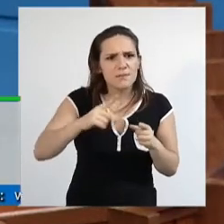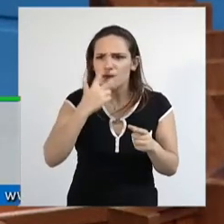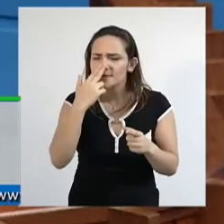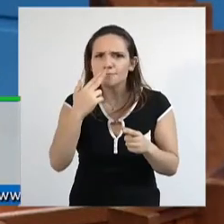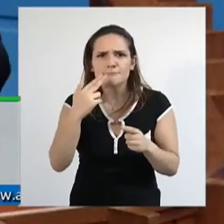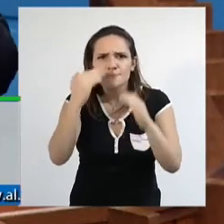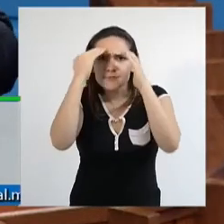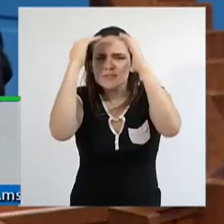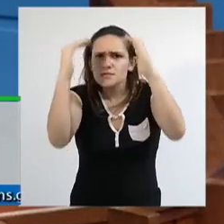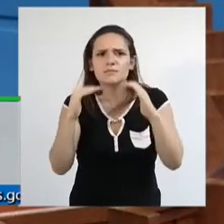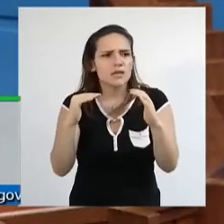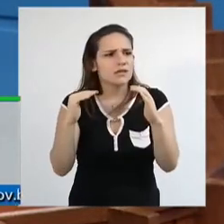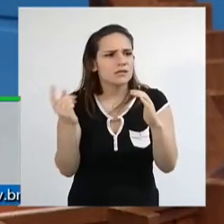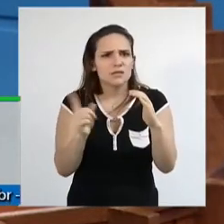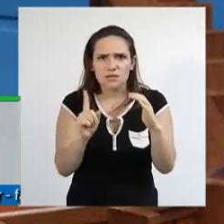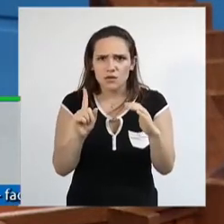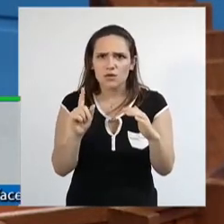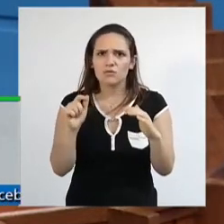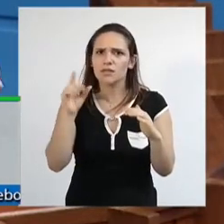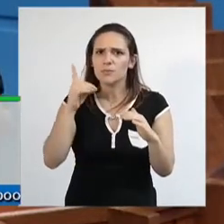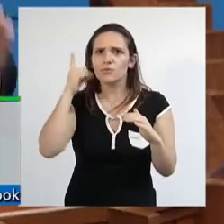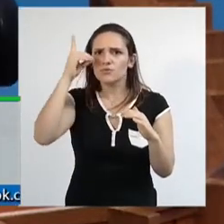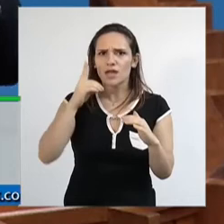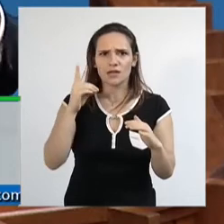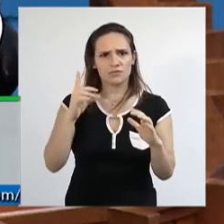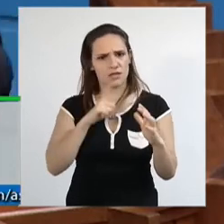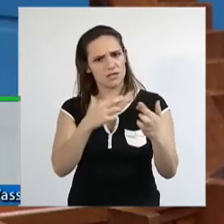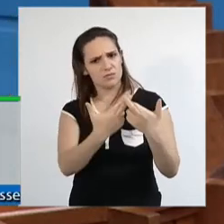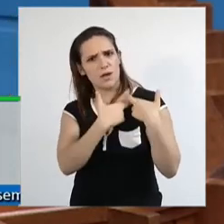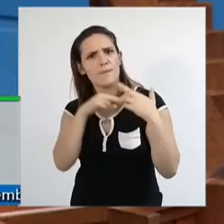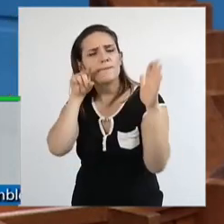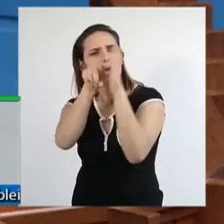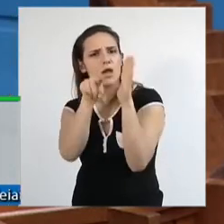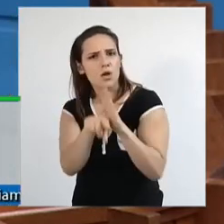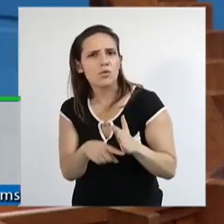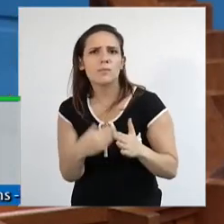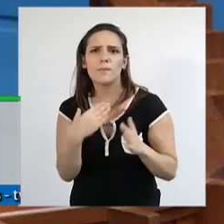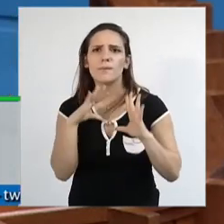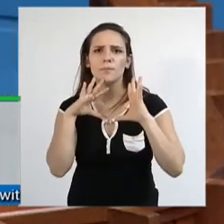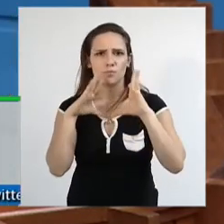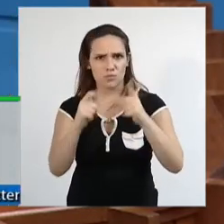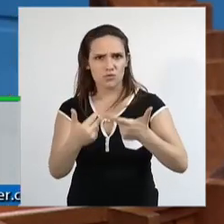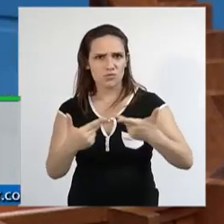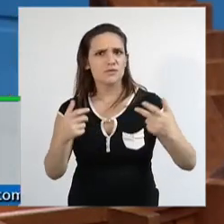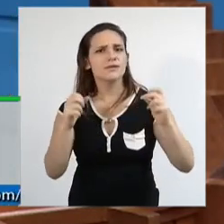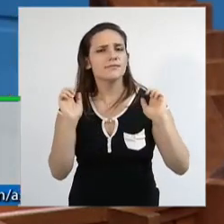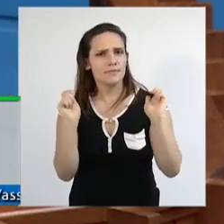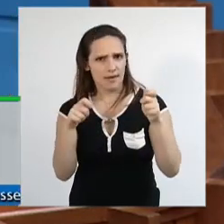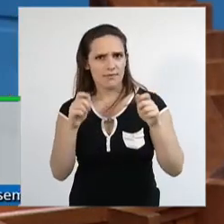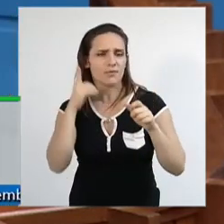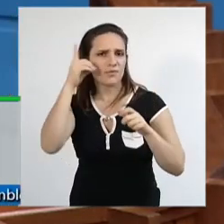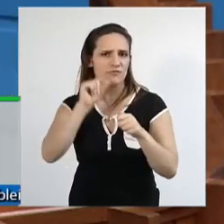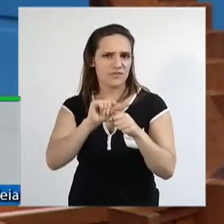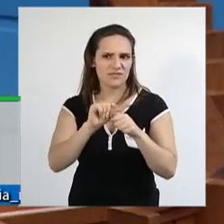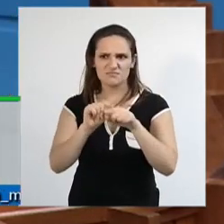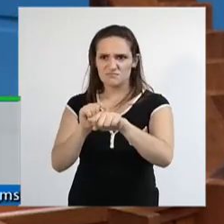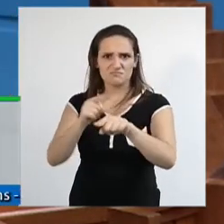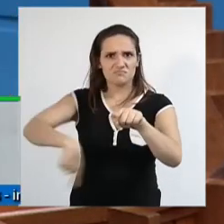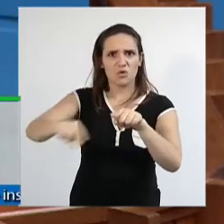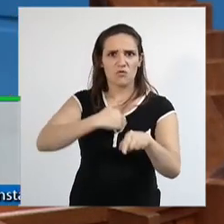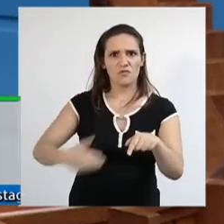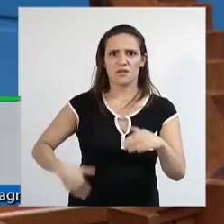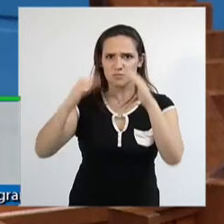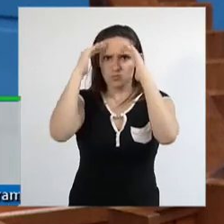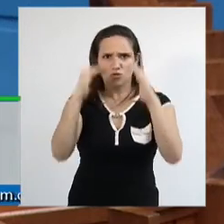desrespeito do mandato de vocês, da atribuição das prerrogativas parlamentares. Então, peço que vocês, parlamentares, nos